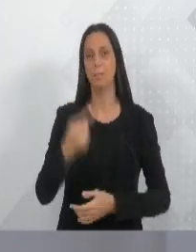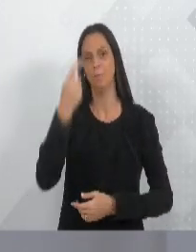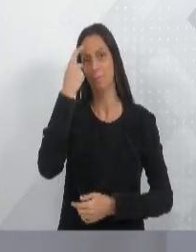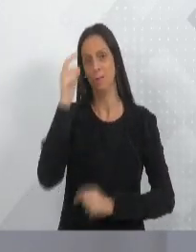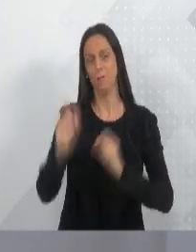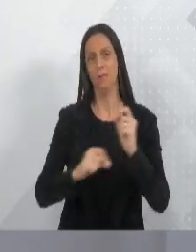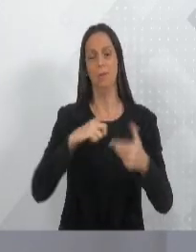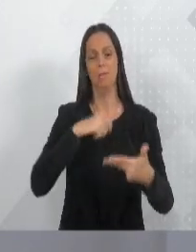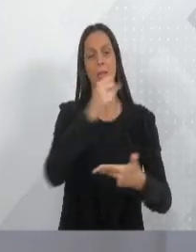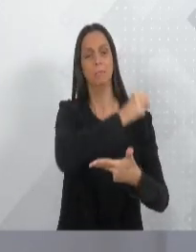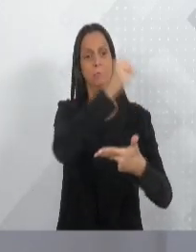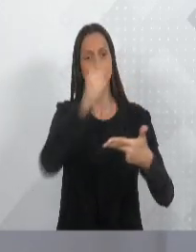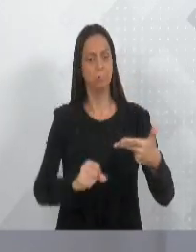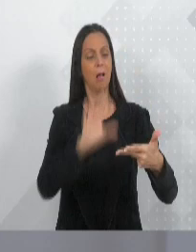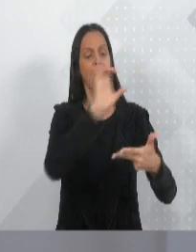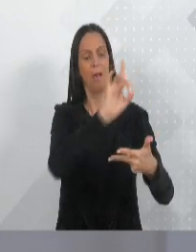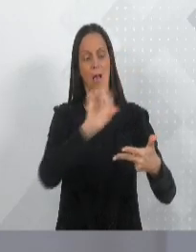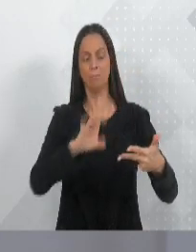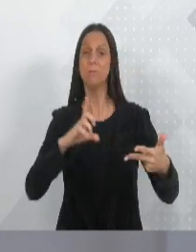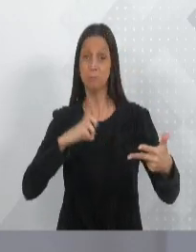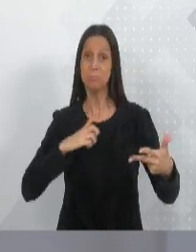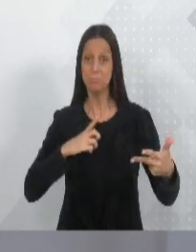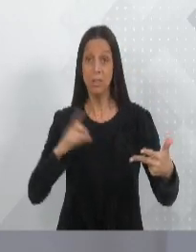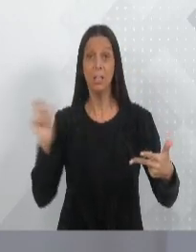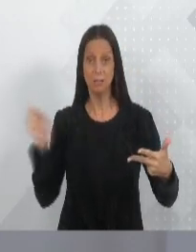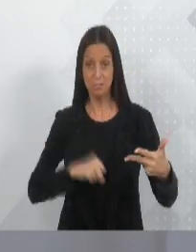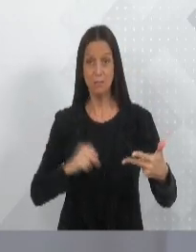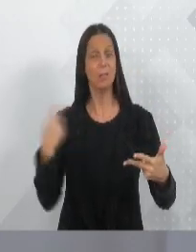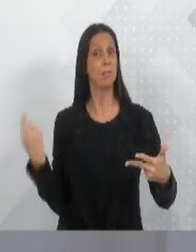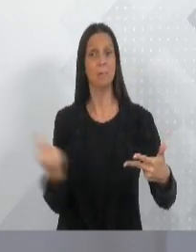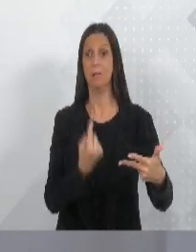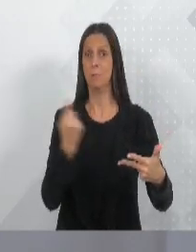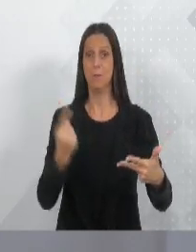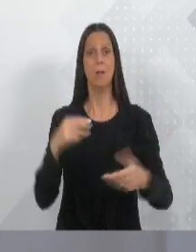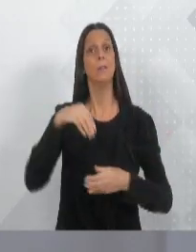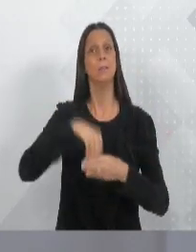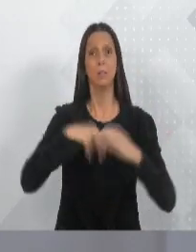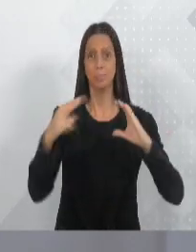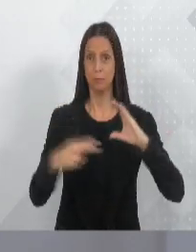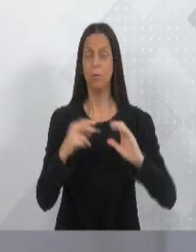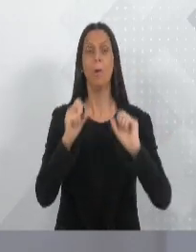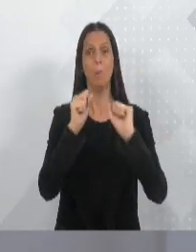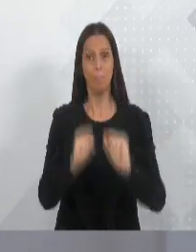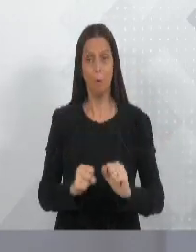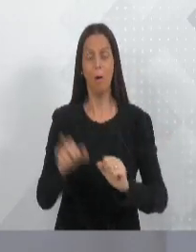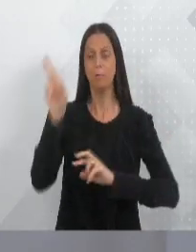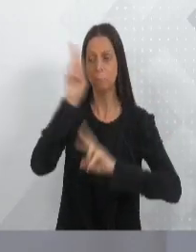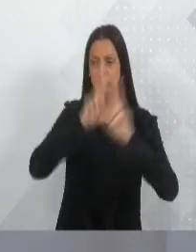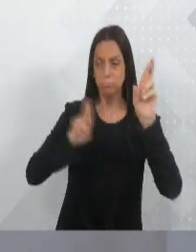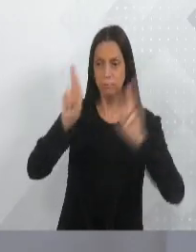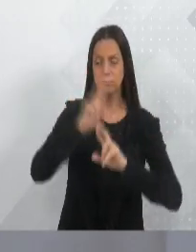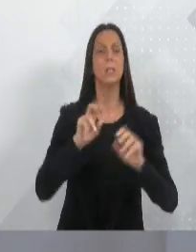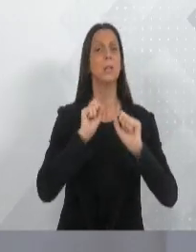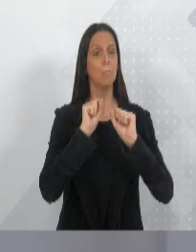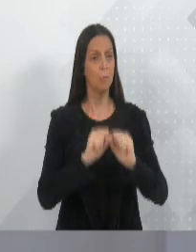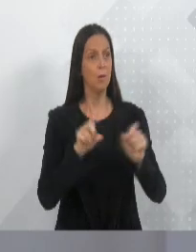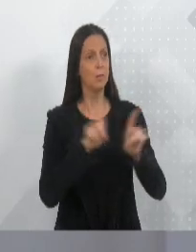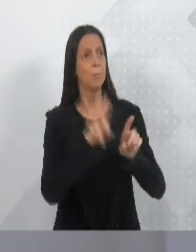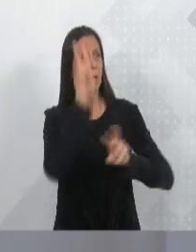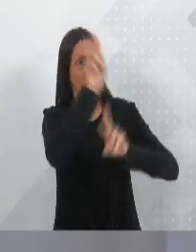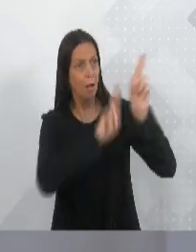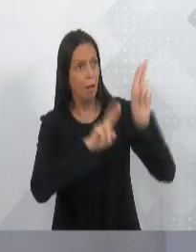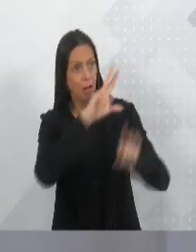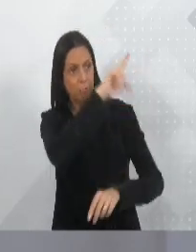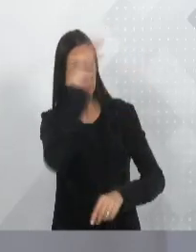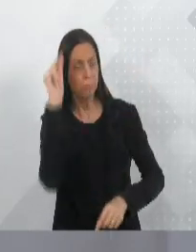poderes e acredito que o papel desse Parlamento mais do que qualquer coisa é fiscalizar O Poder Executivo então eu não vou vestir